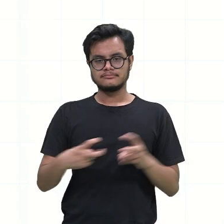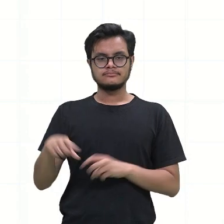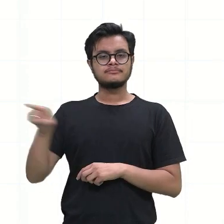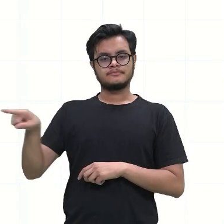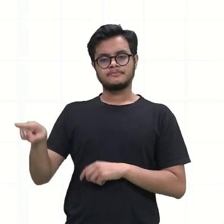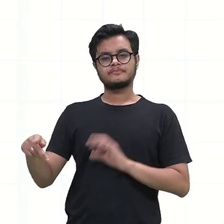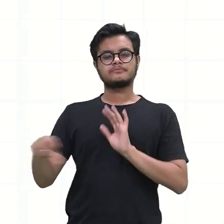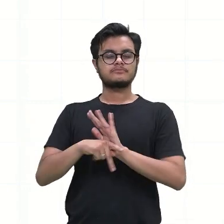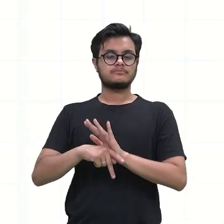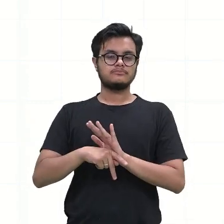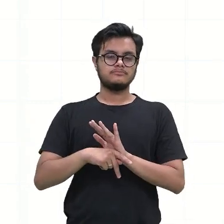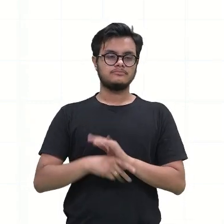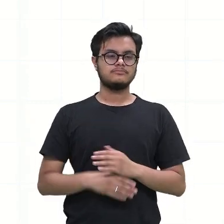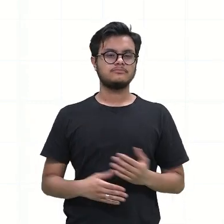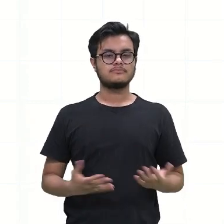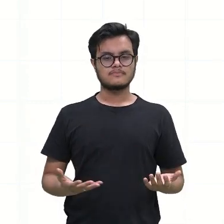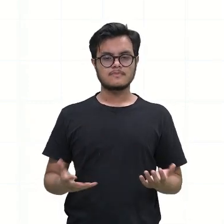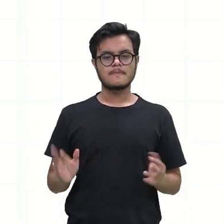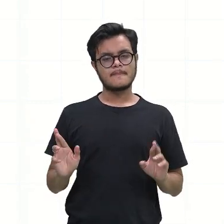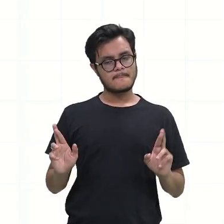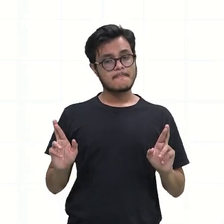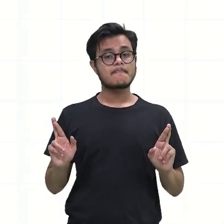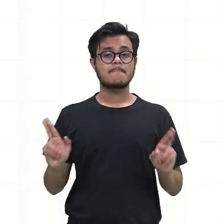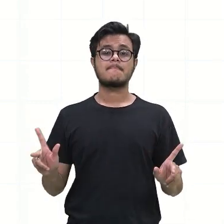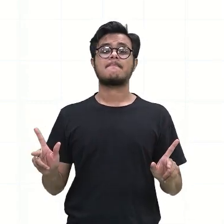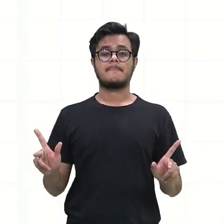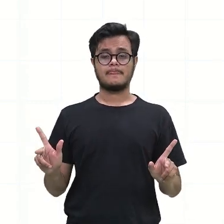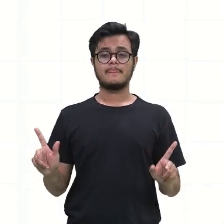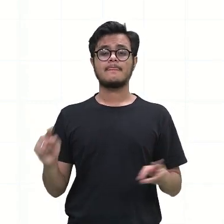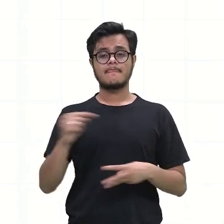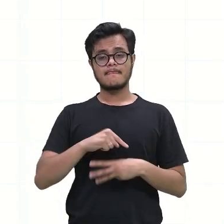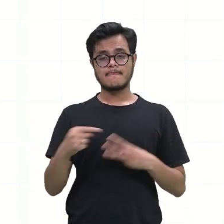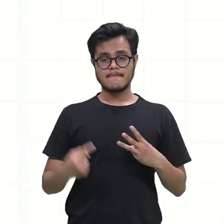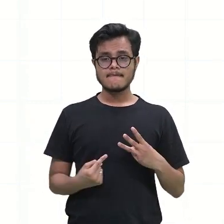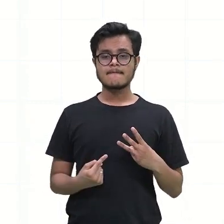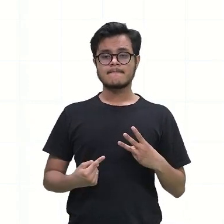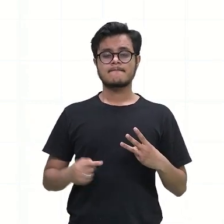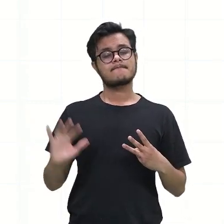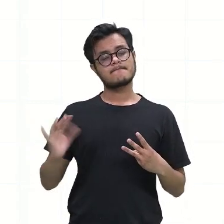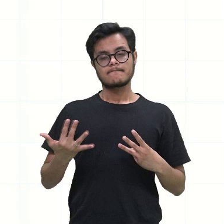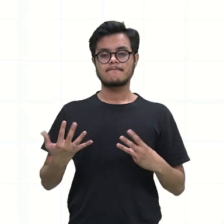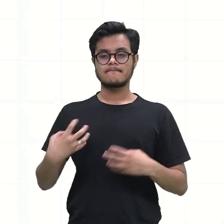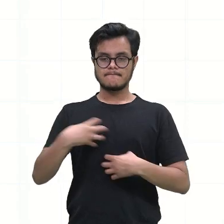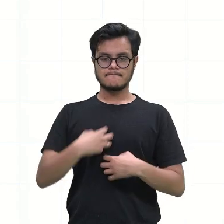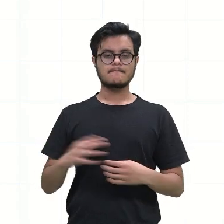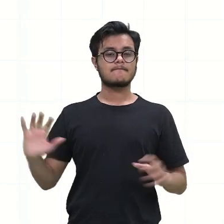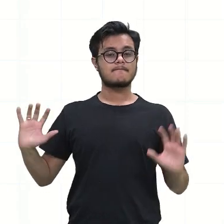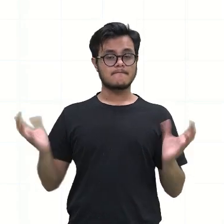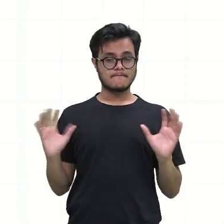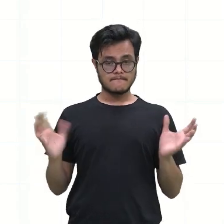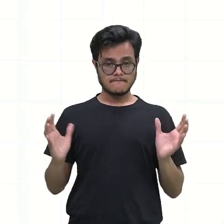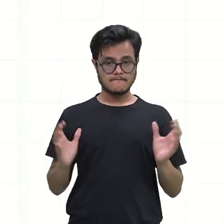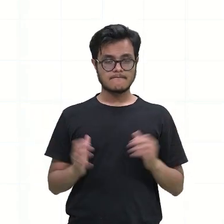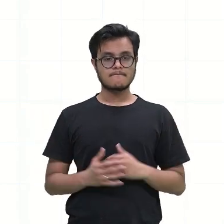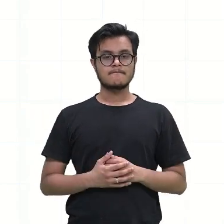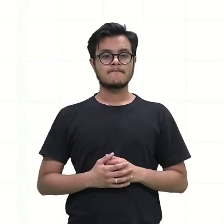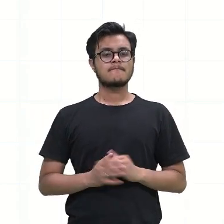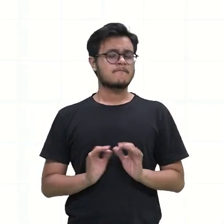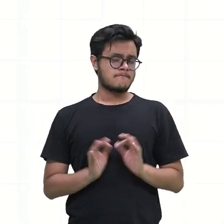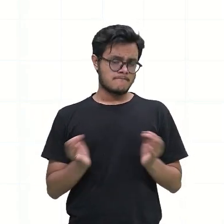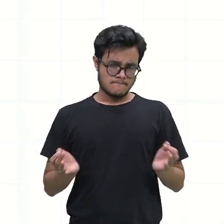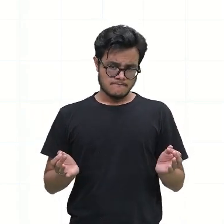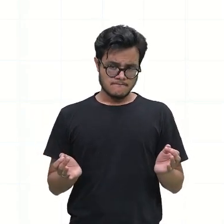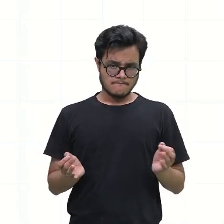é uma forma, quando dissemos essas que exprime ação, estado ou fenômeno, só uma